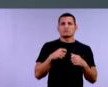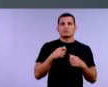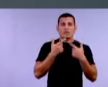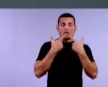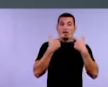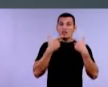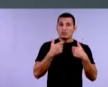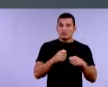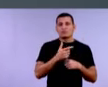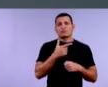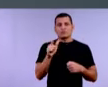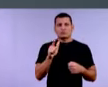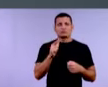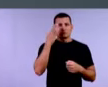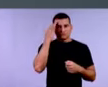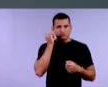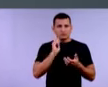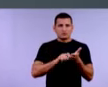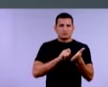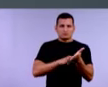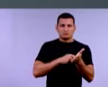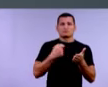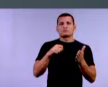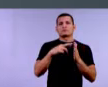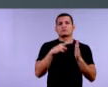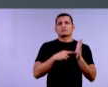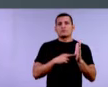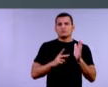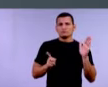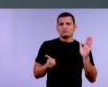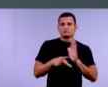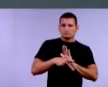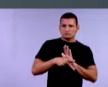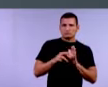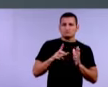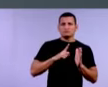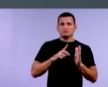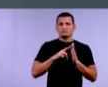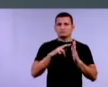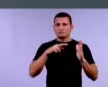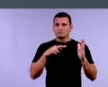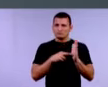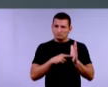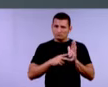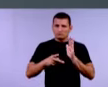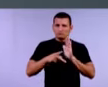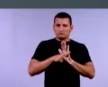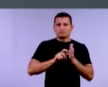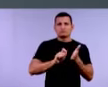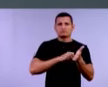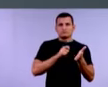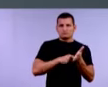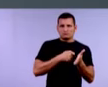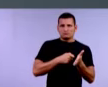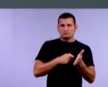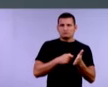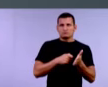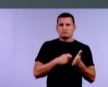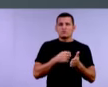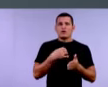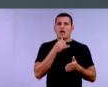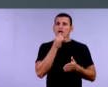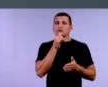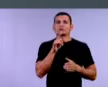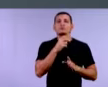língua escrita. E ela tem regras próprias, ela tem regras que são apropriadas para a escrita. Por exemplo, você não pode